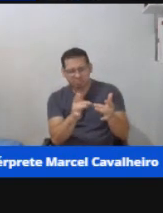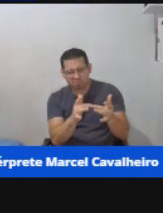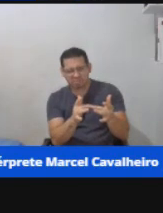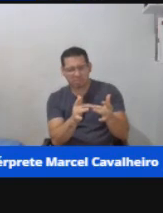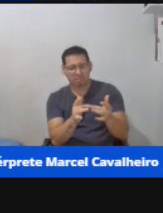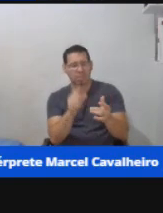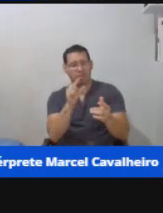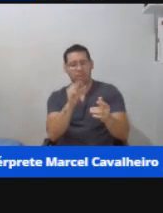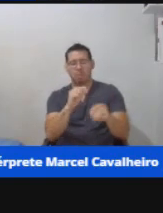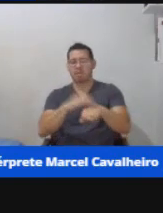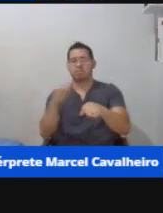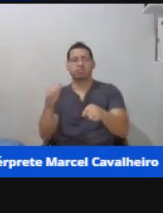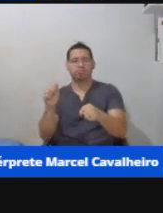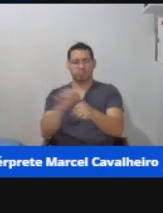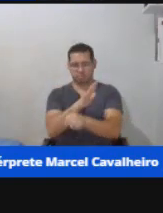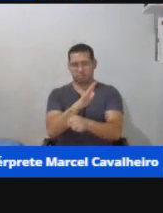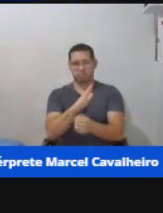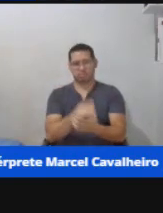integral.